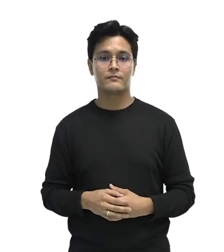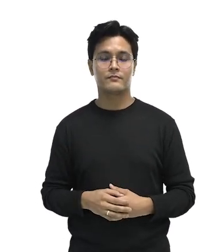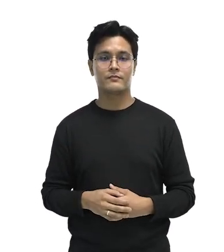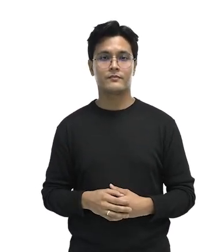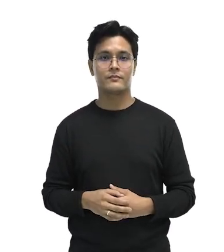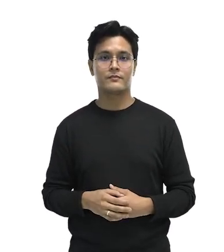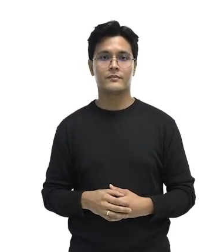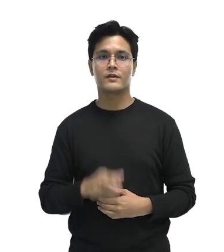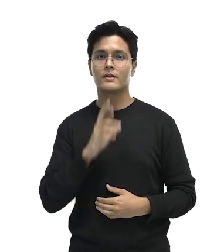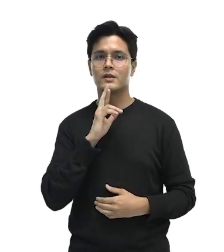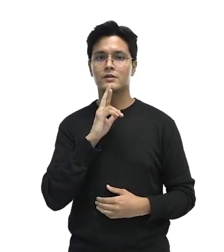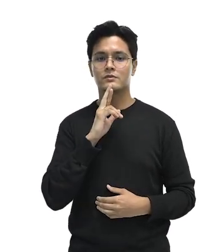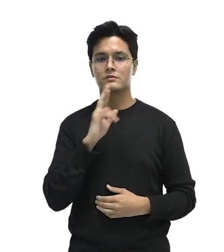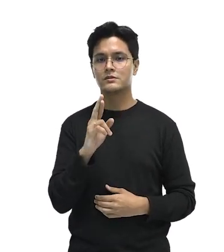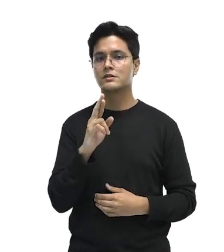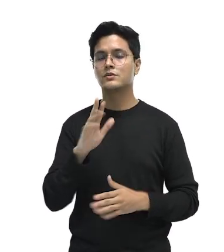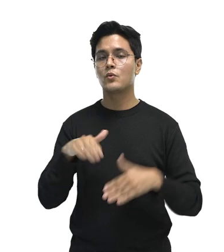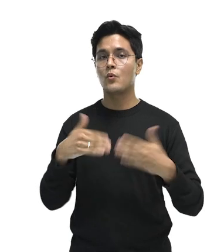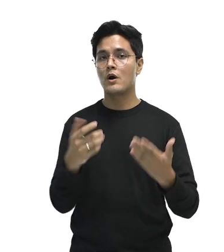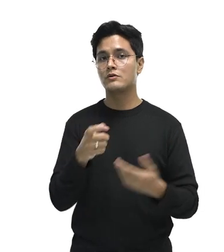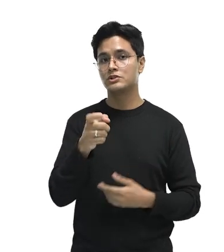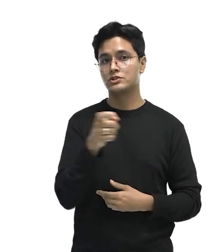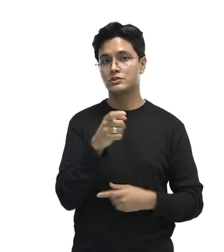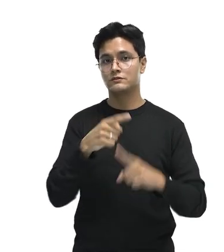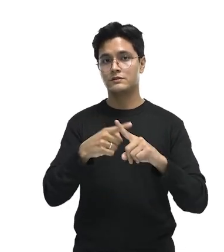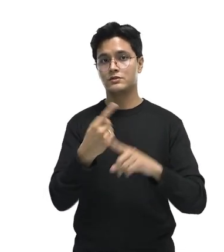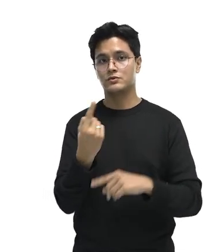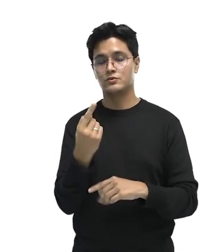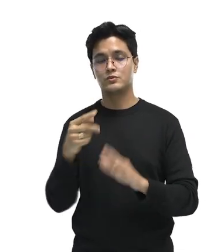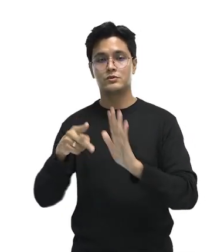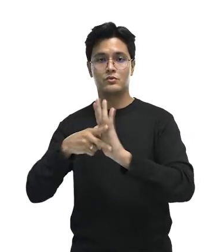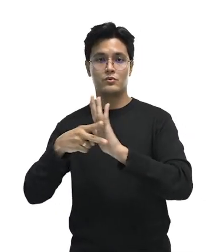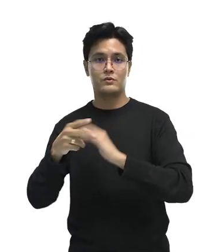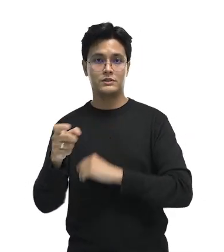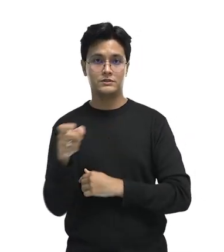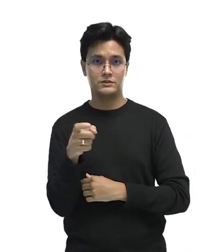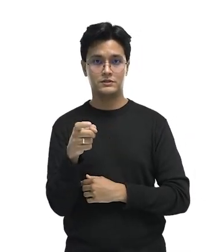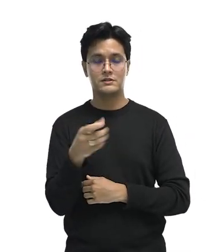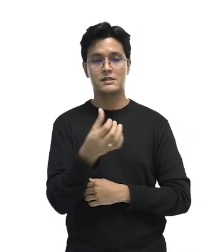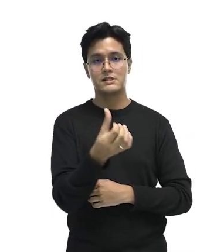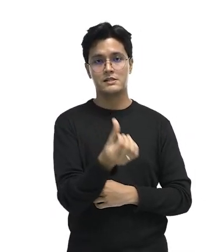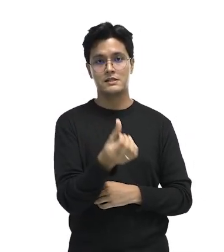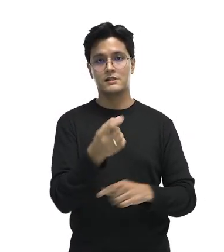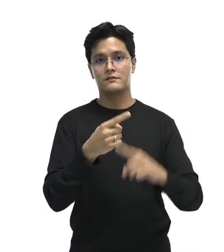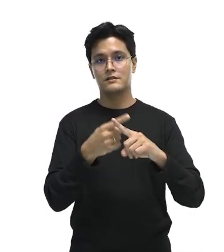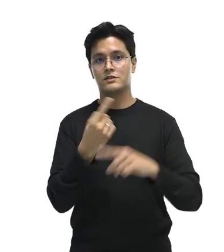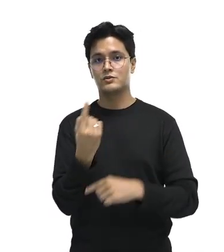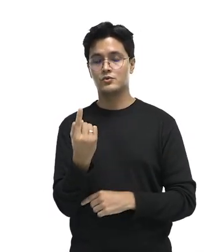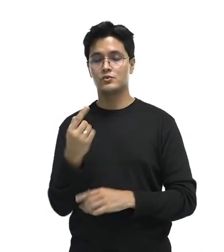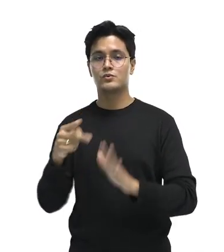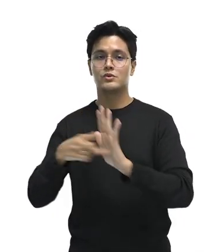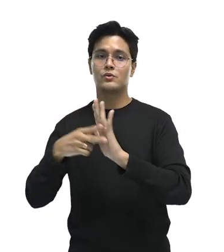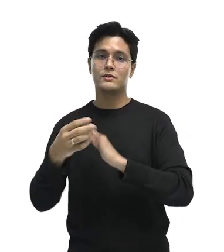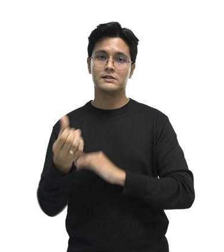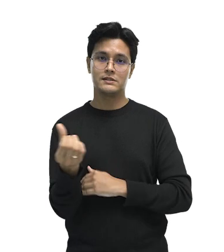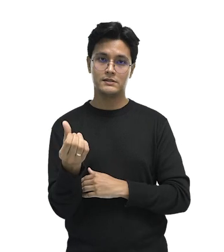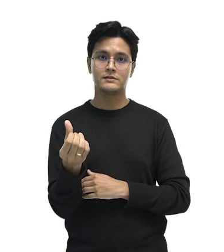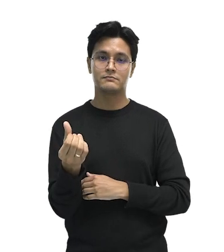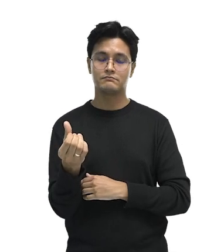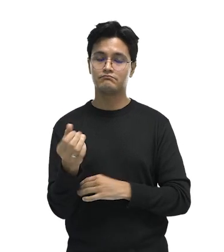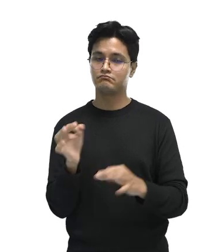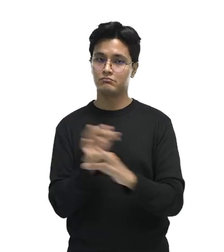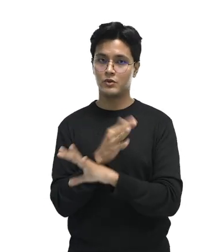aqui. X vezes 1 é igual a x. E 6 vezes 1 é igual a 6. Pronto.